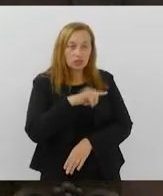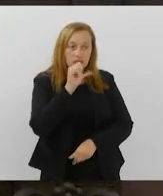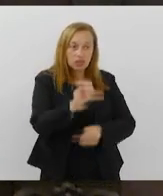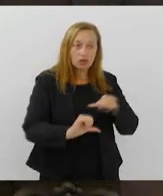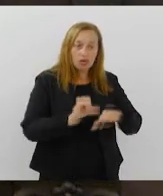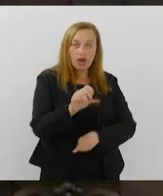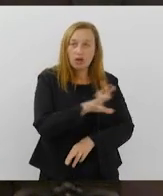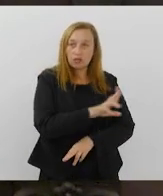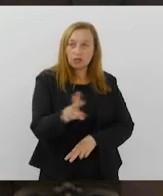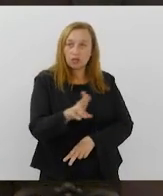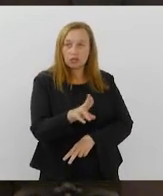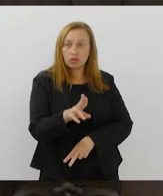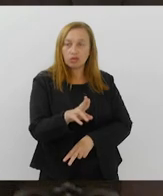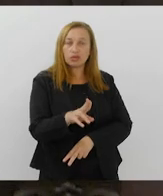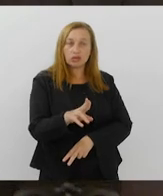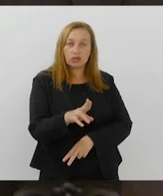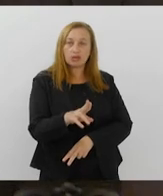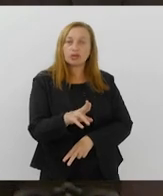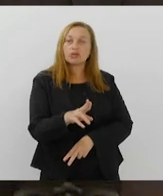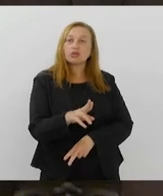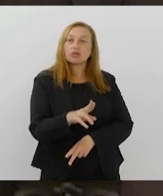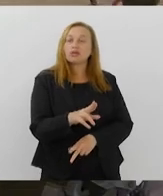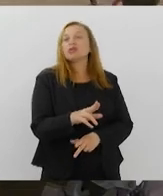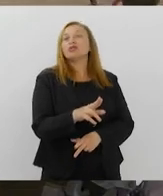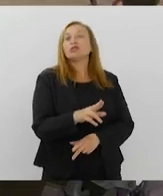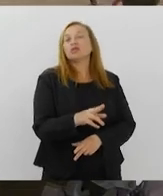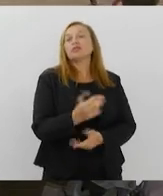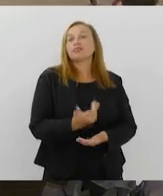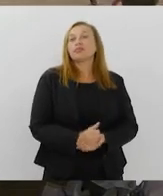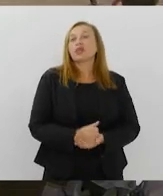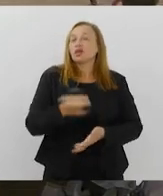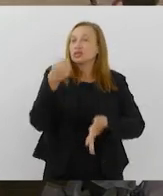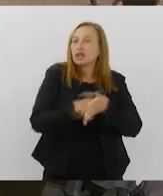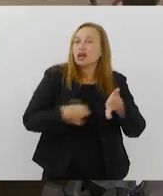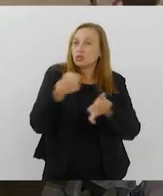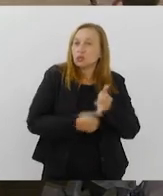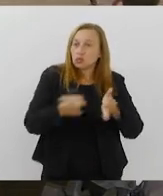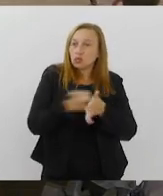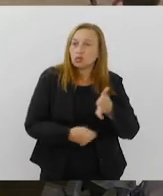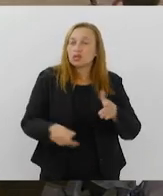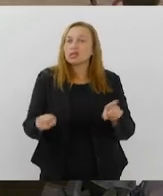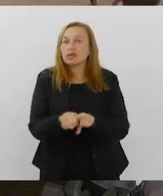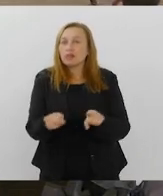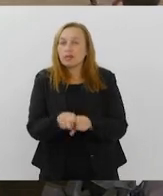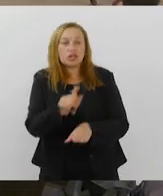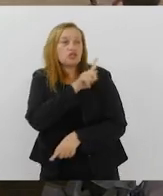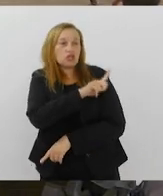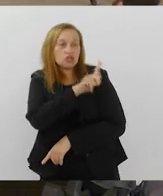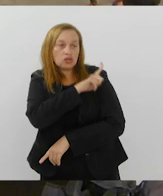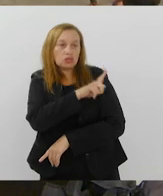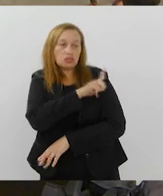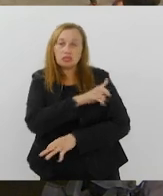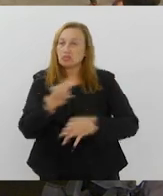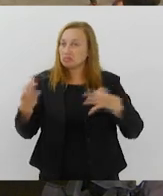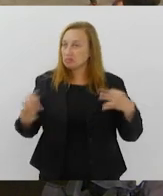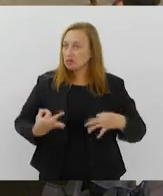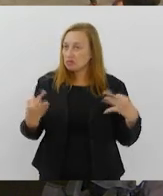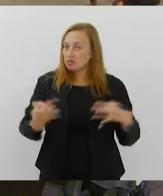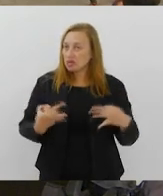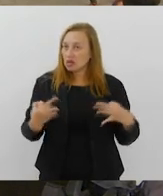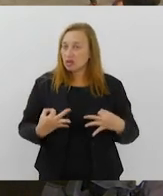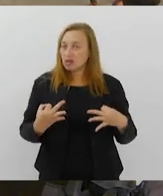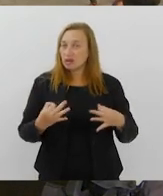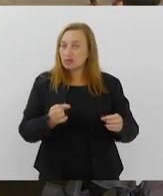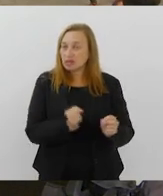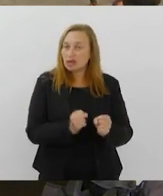nome do seu pai, que além de todo o legado da luta, também foi um gestor público de excelência e esteve à frente da SUDERJ